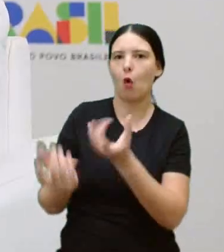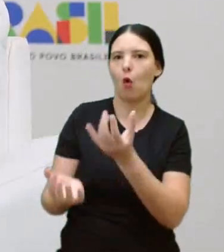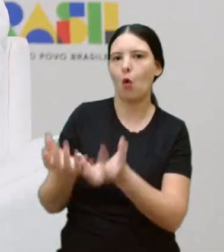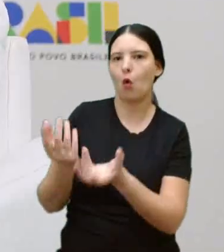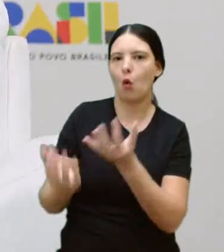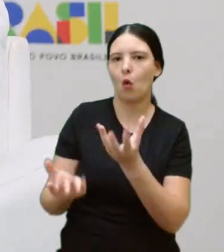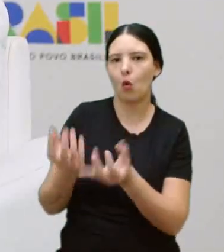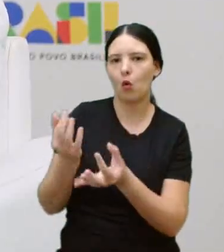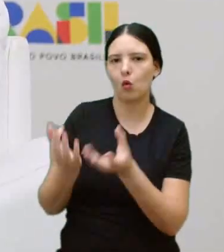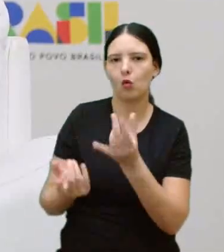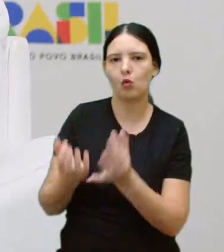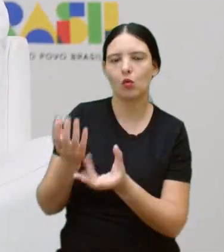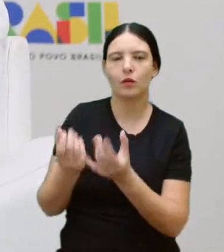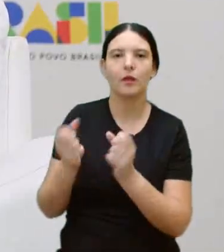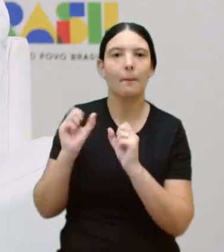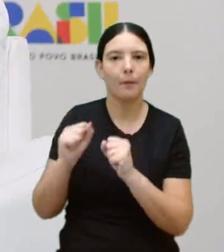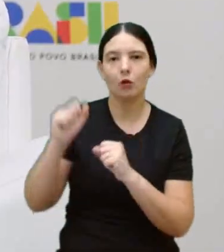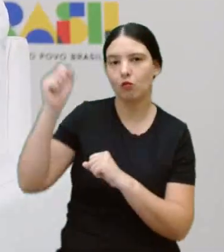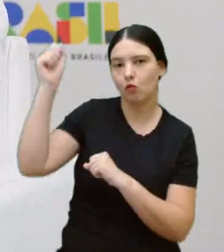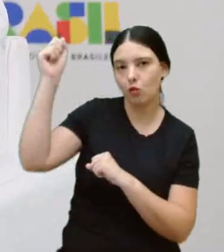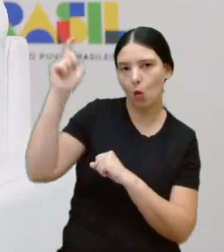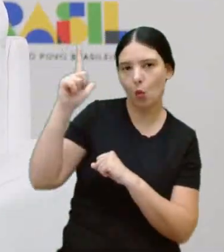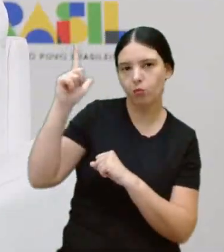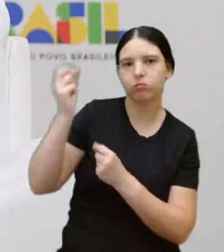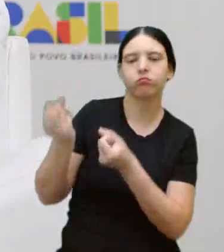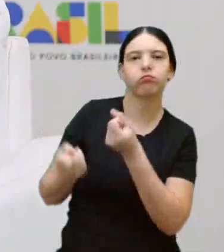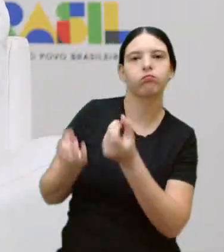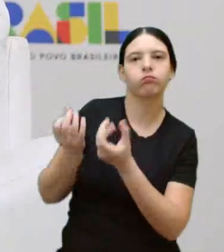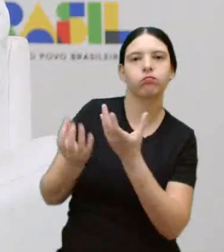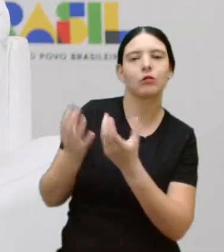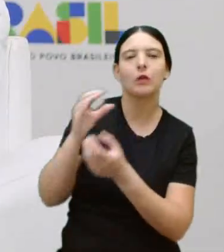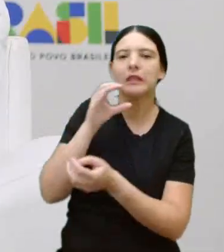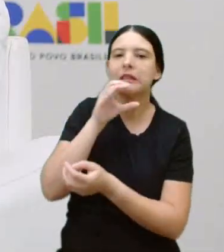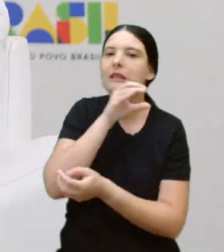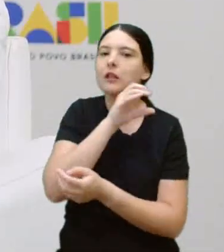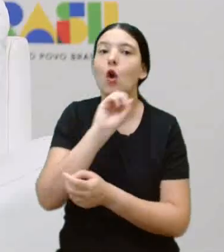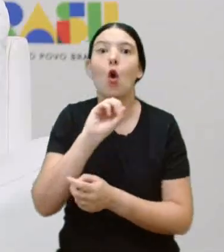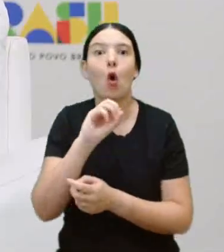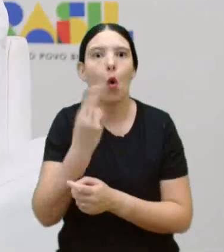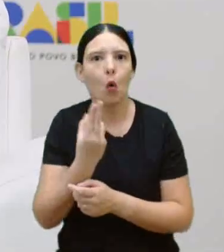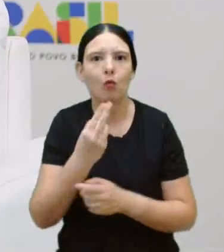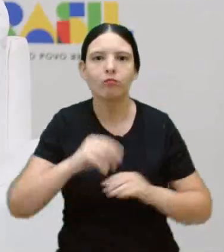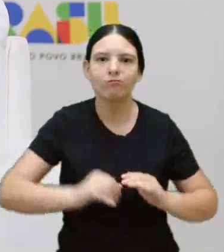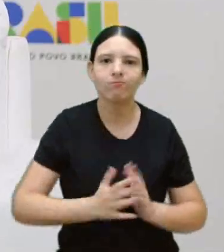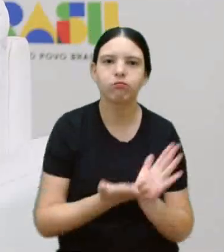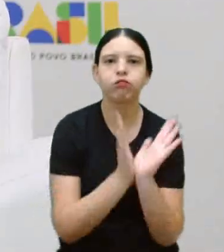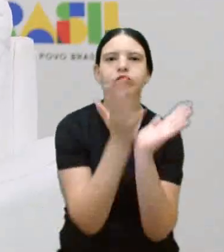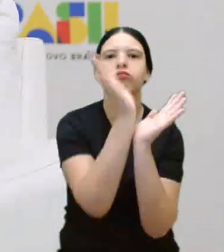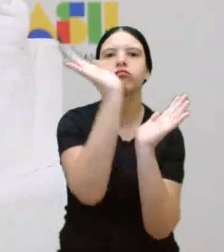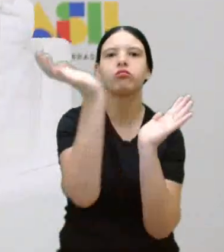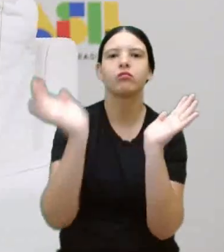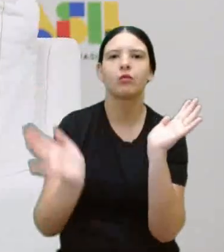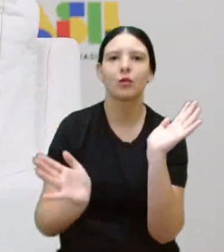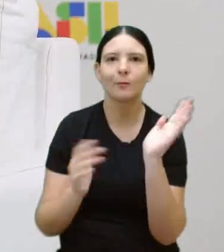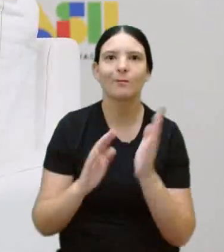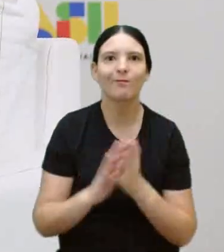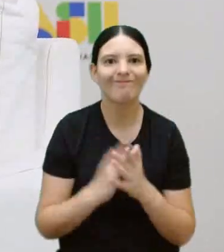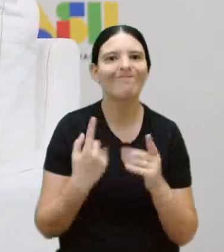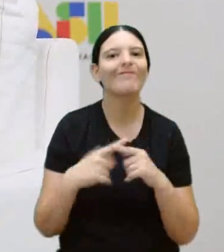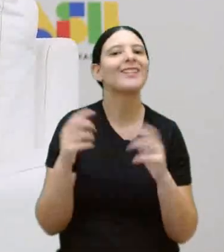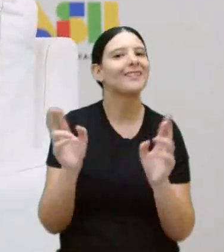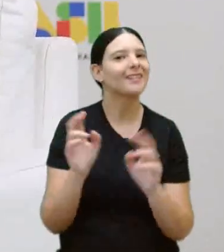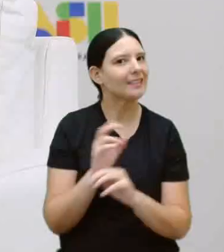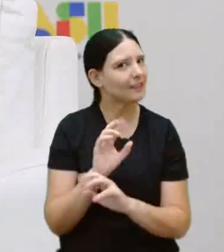ser solar, ou calor solar, ou pode ser um fogo de vulcão. Aí faz a diferença na interação que as coisas